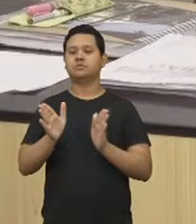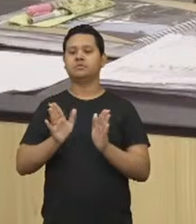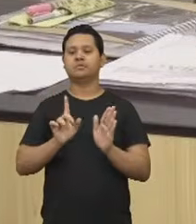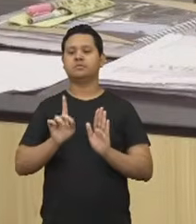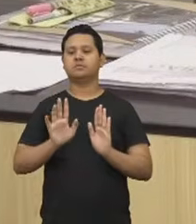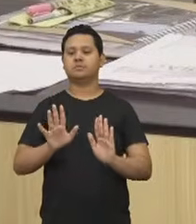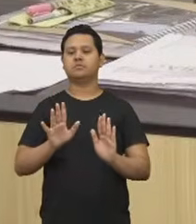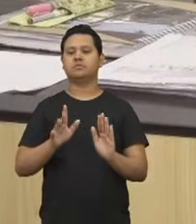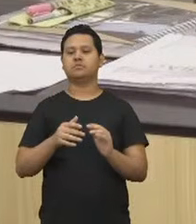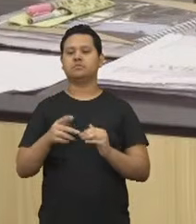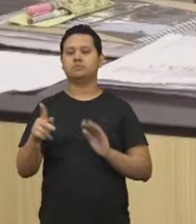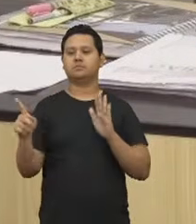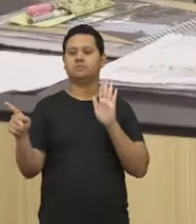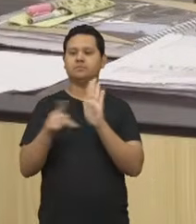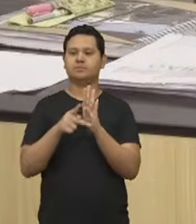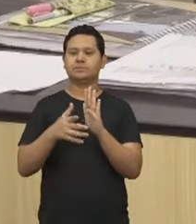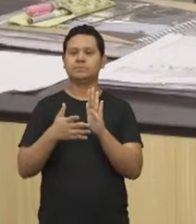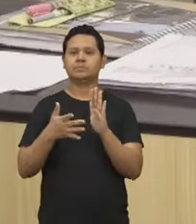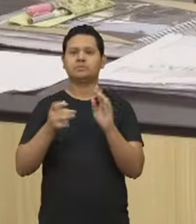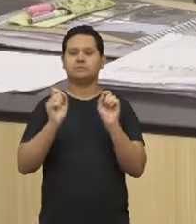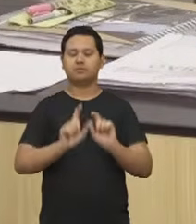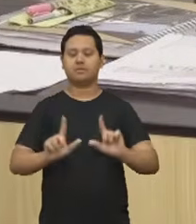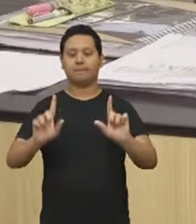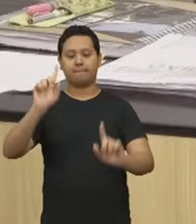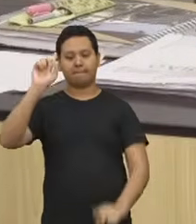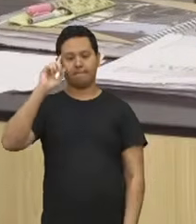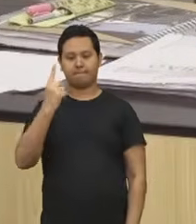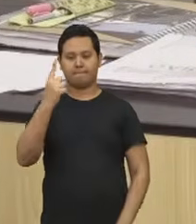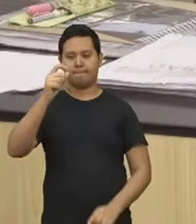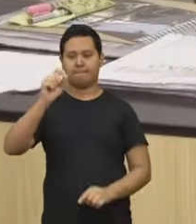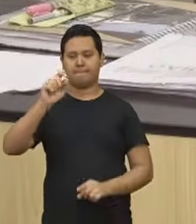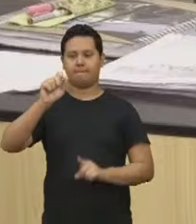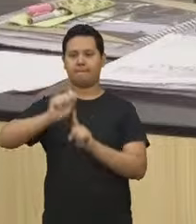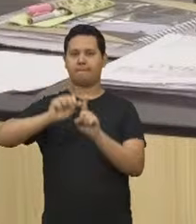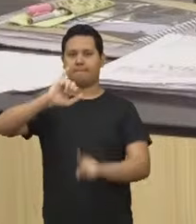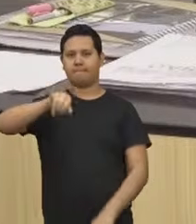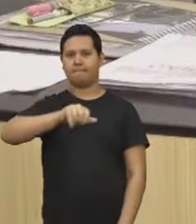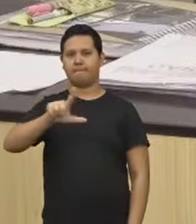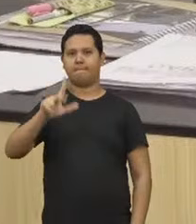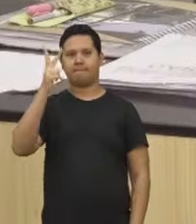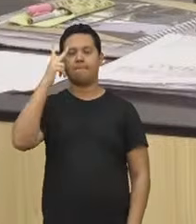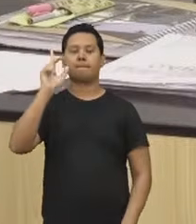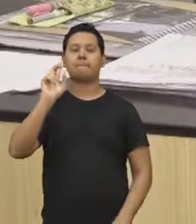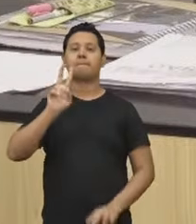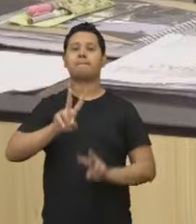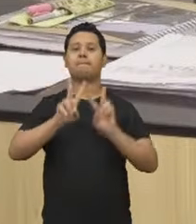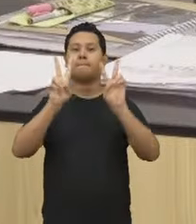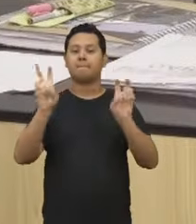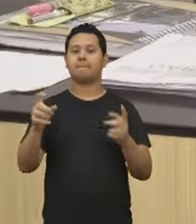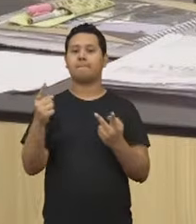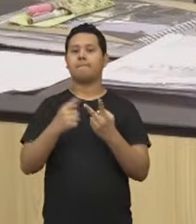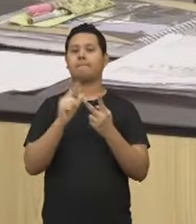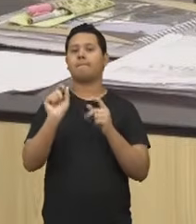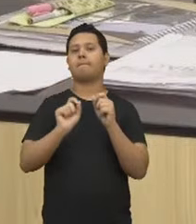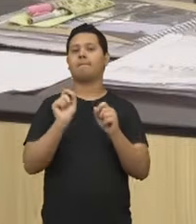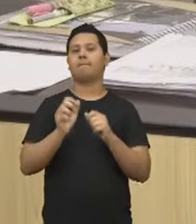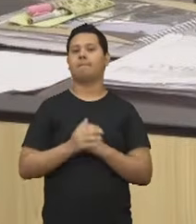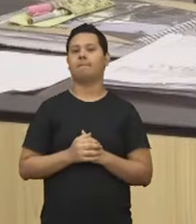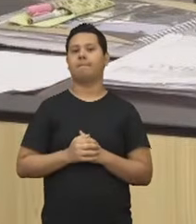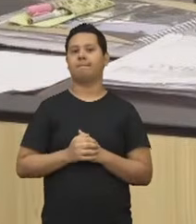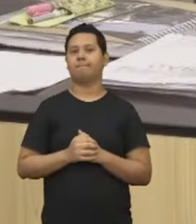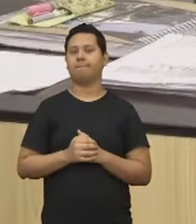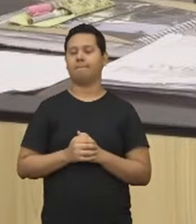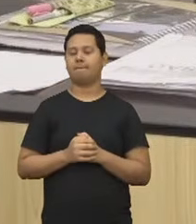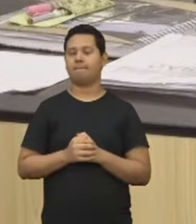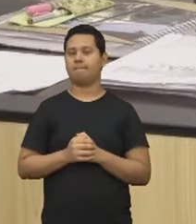caixa. Foi um projeto colocado dia 1º de julho. E segunda questão é que, como